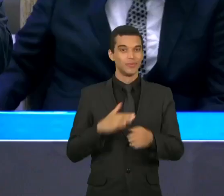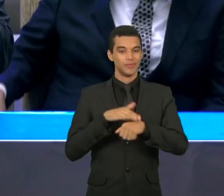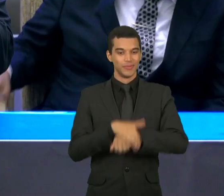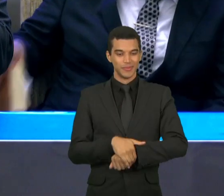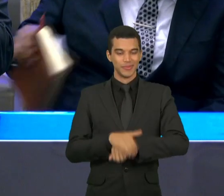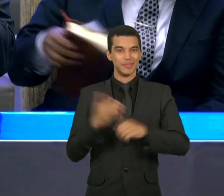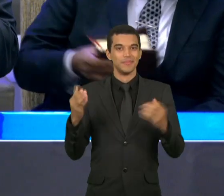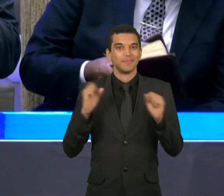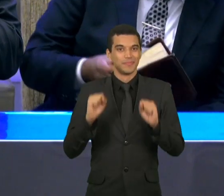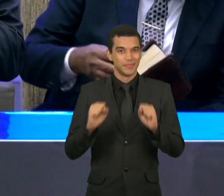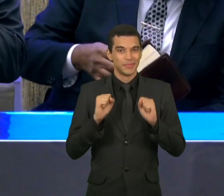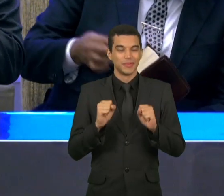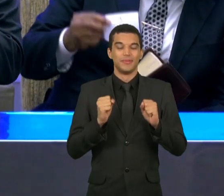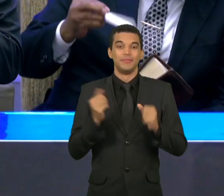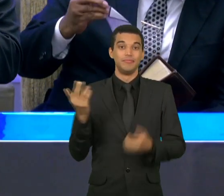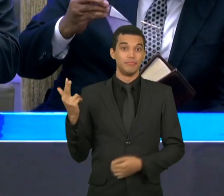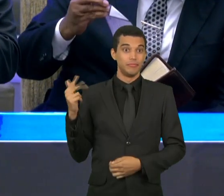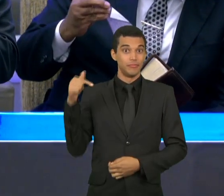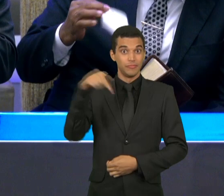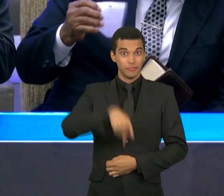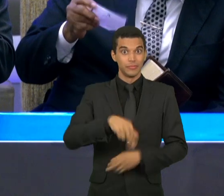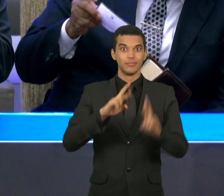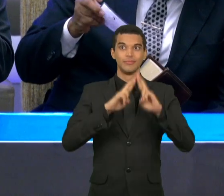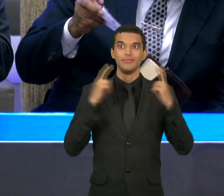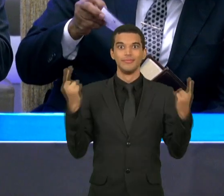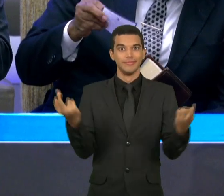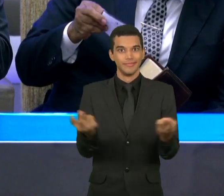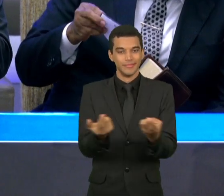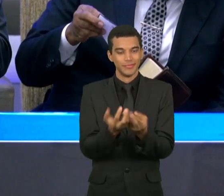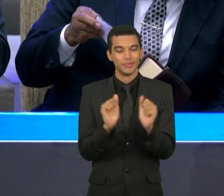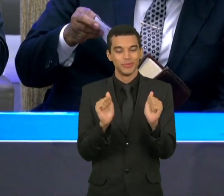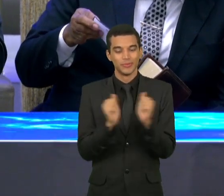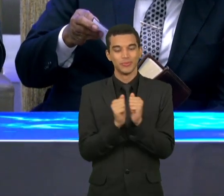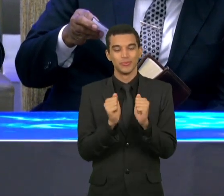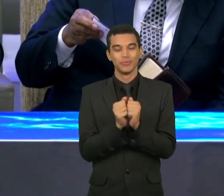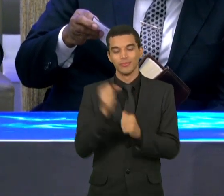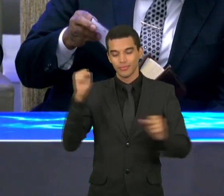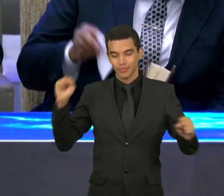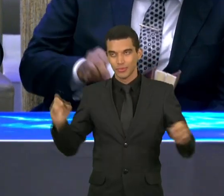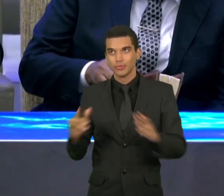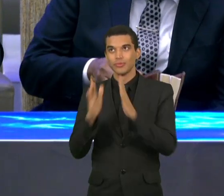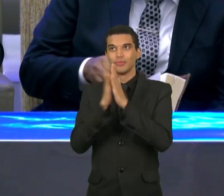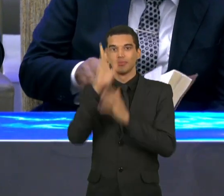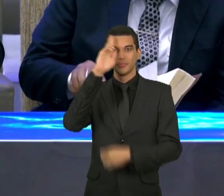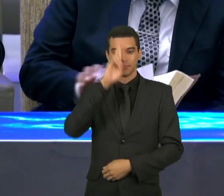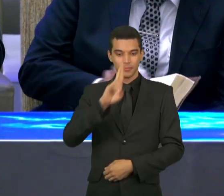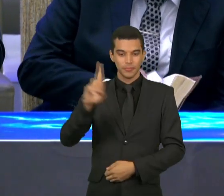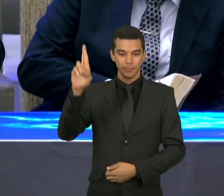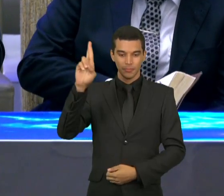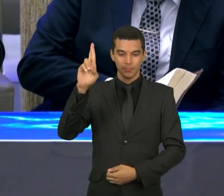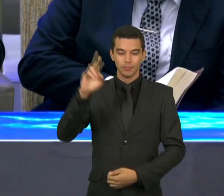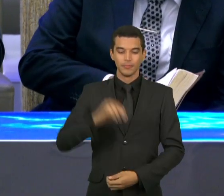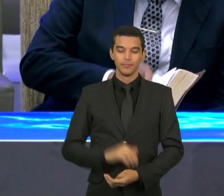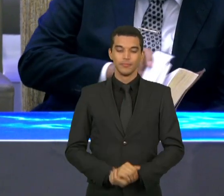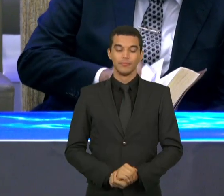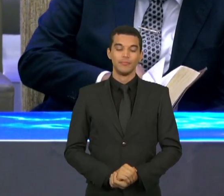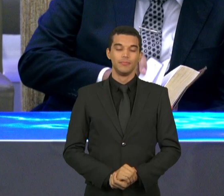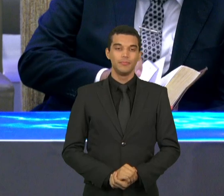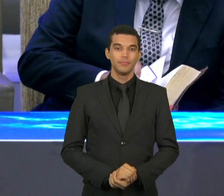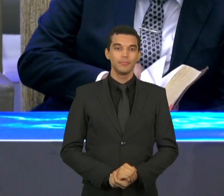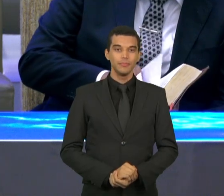noite estar reunidos na presença do Senhor,